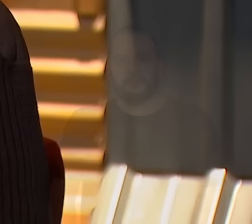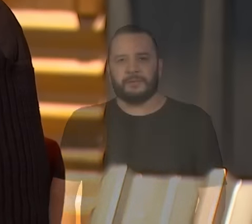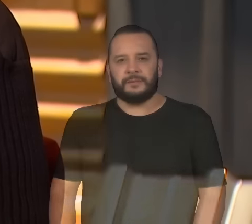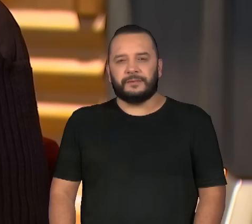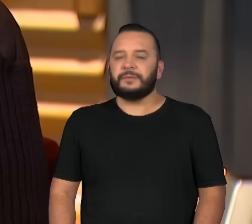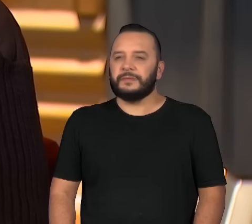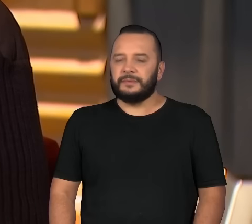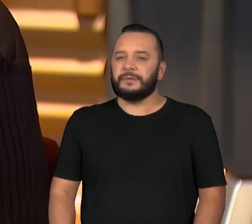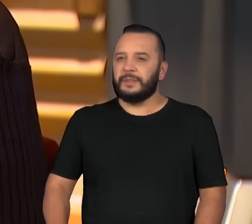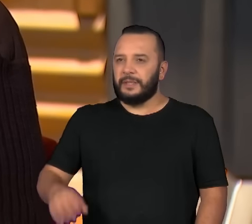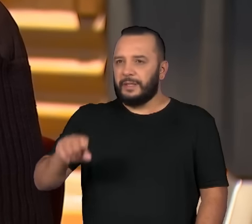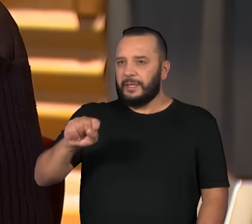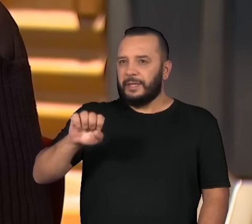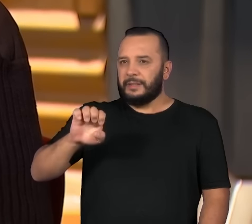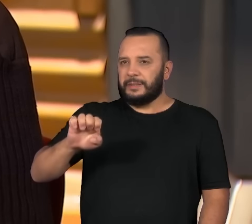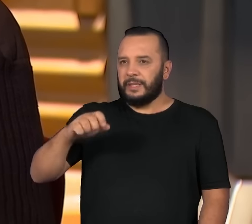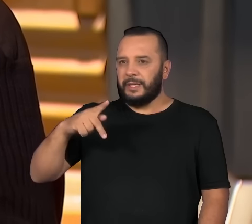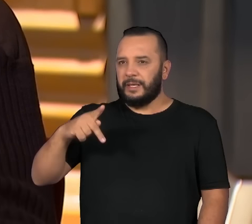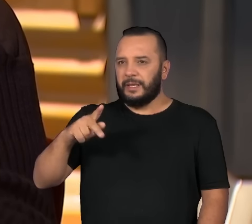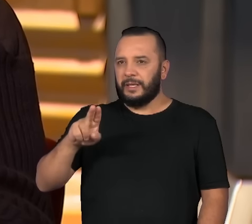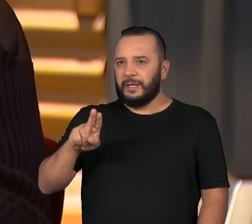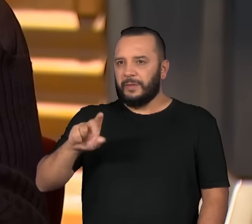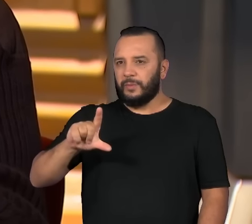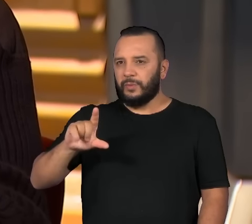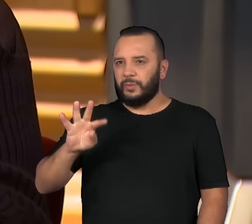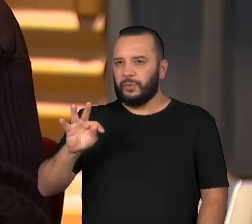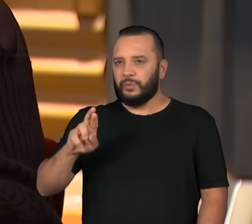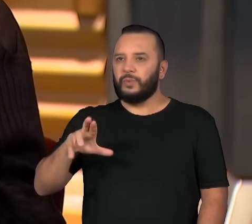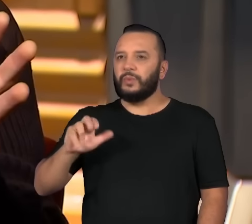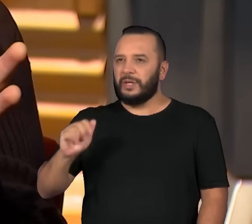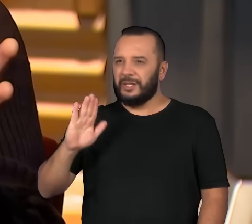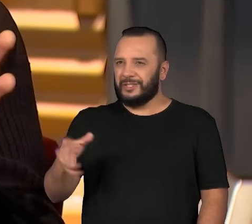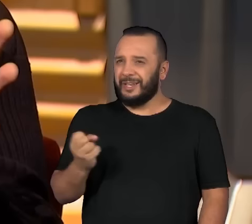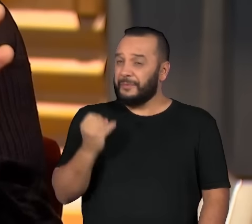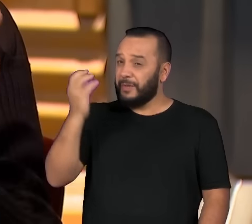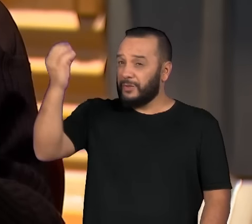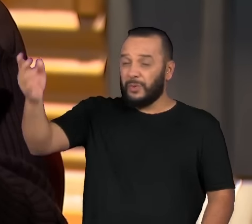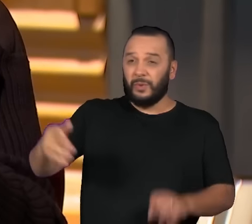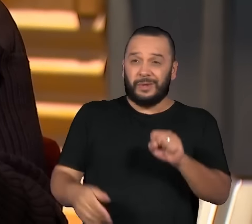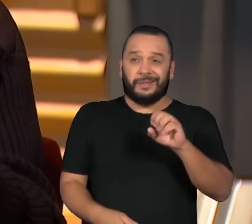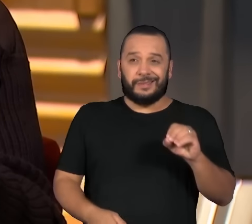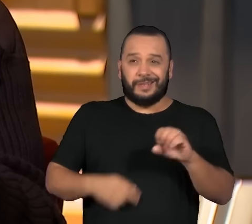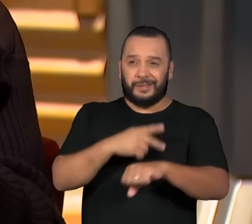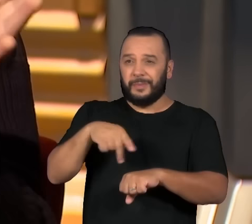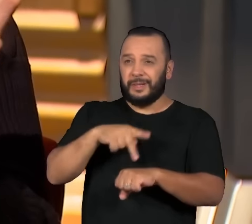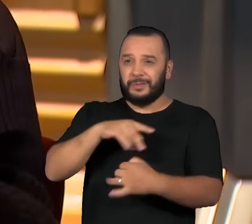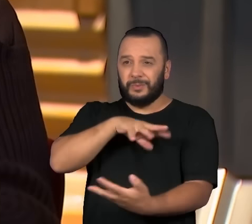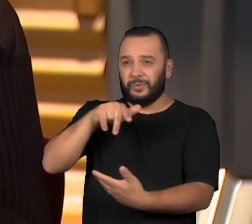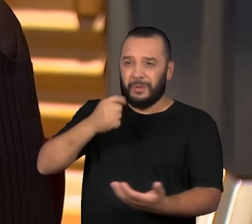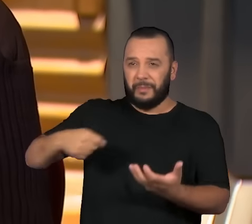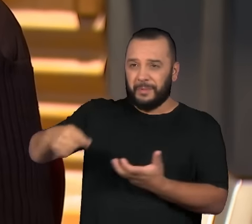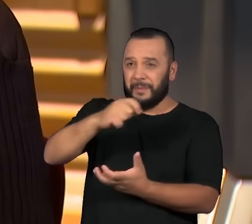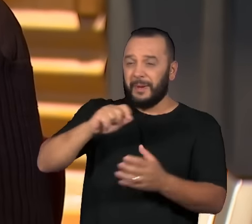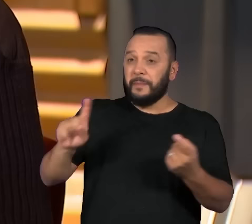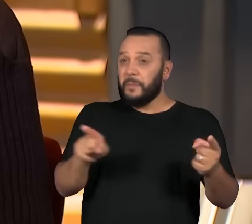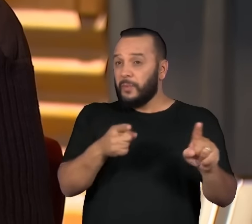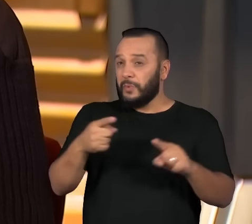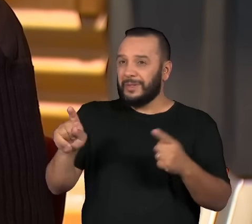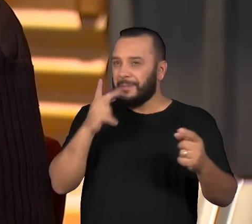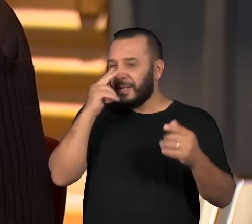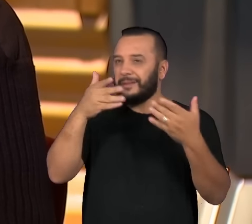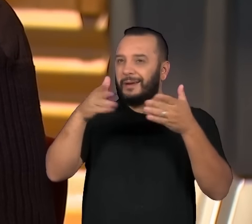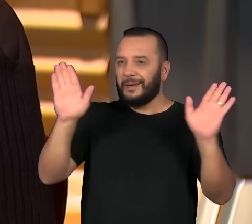Sepultura já viajou 80 países pelo mundo e você vê que a música abre portas, né, de uma maneira absurda, assim,